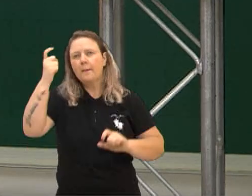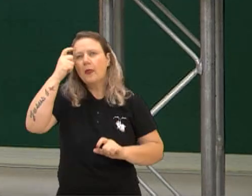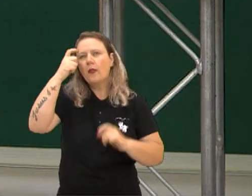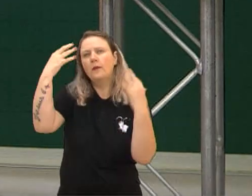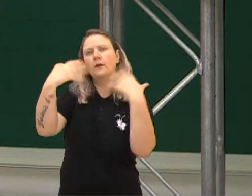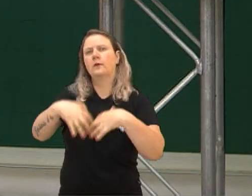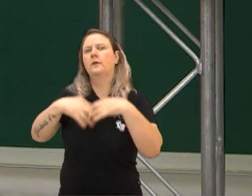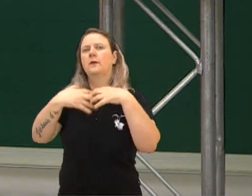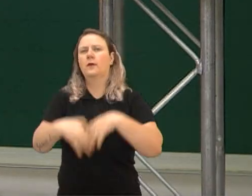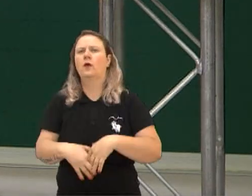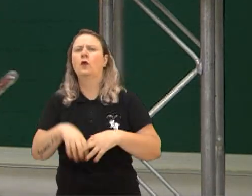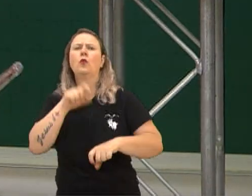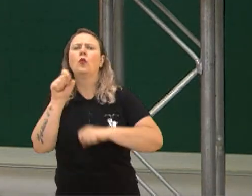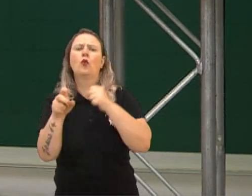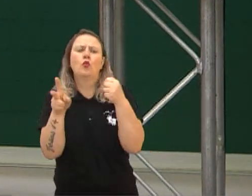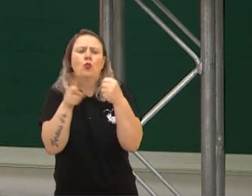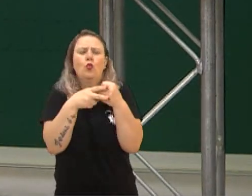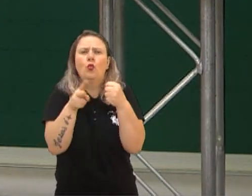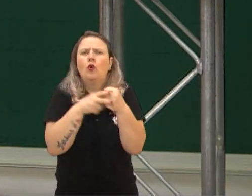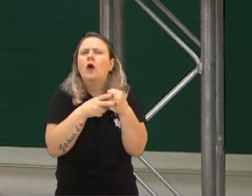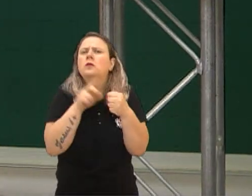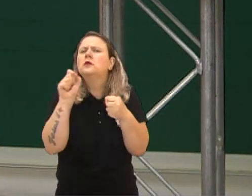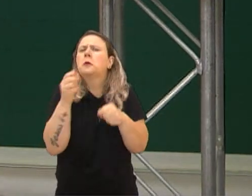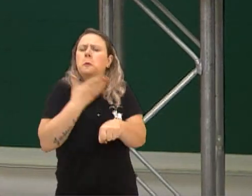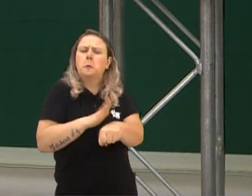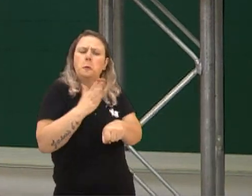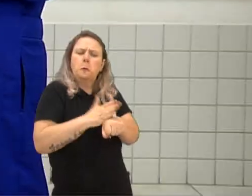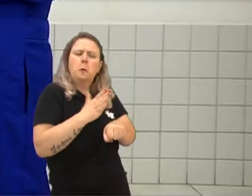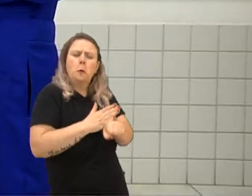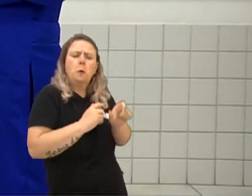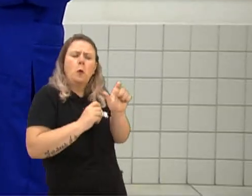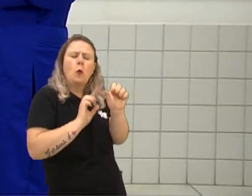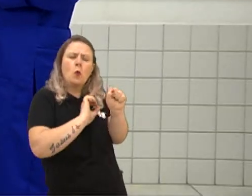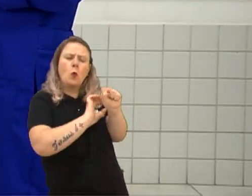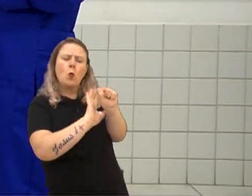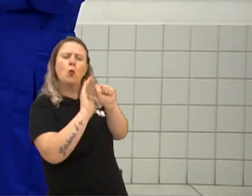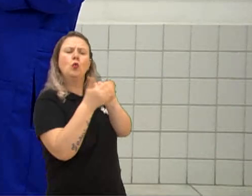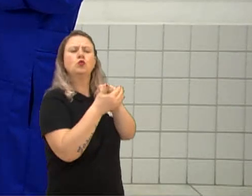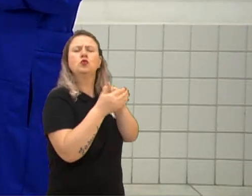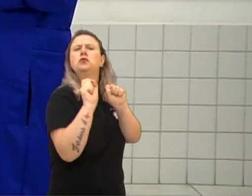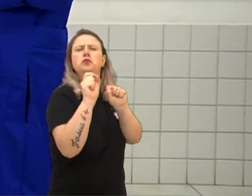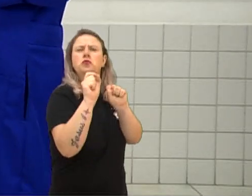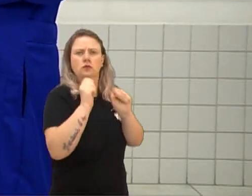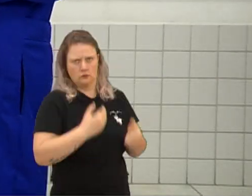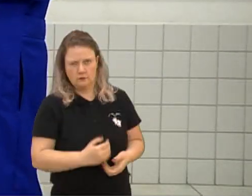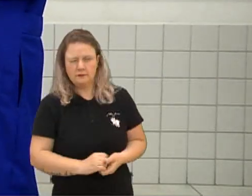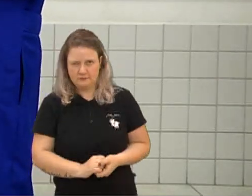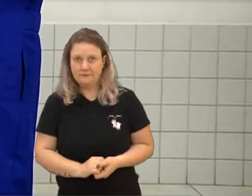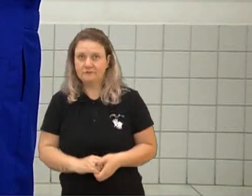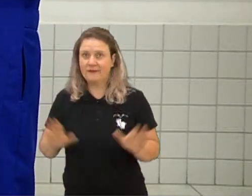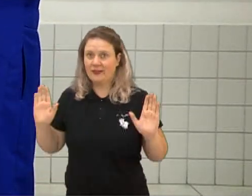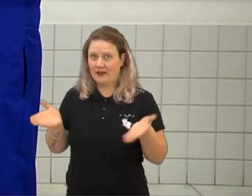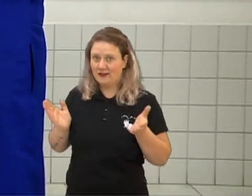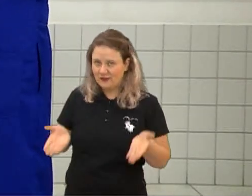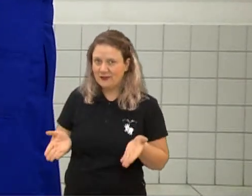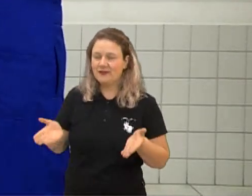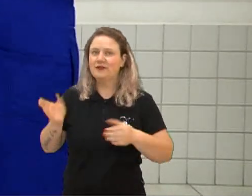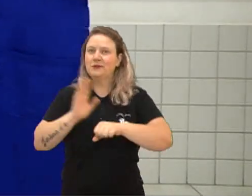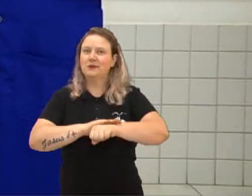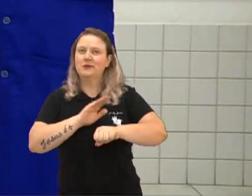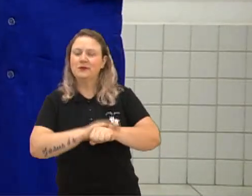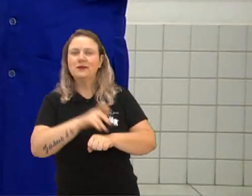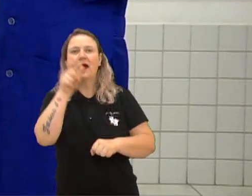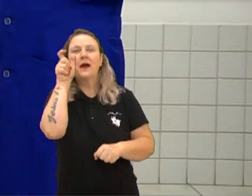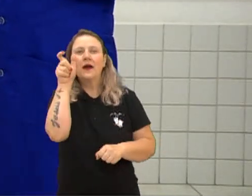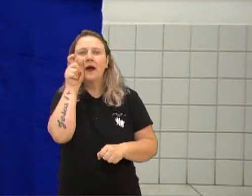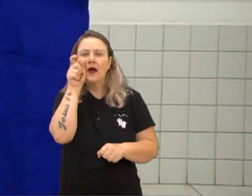quem conjuga o verbo, né? Quem que pratica aqui a ação do verbo nessa situação? Okay? Isso mesmo. Enquanto isso, a gente vai vendo